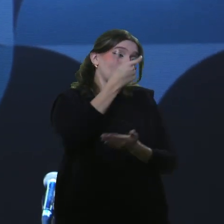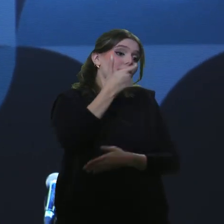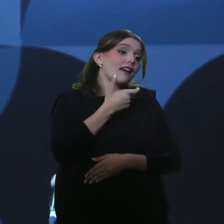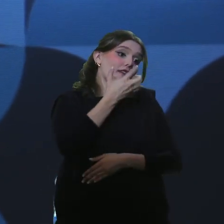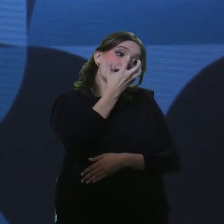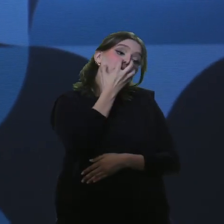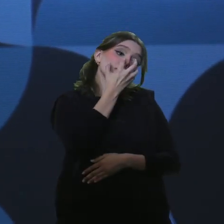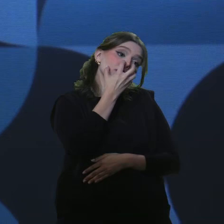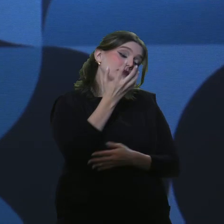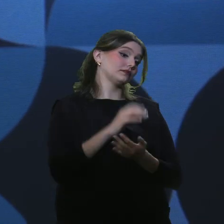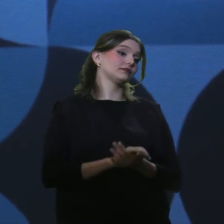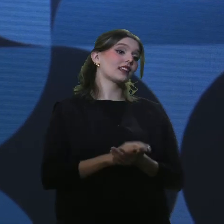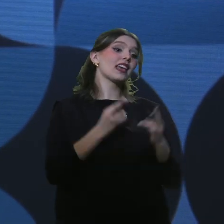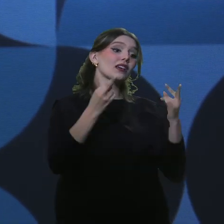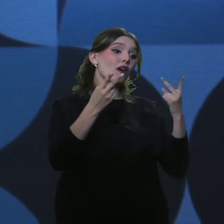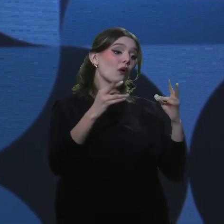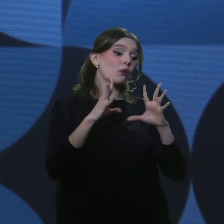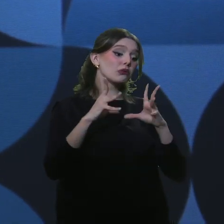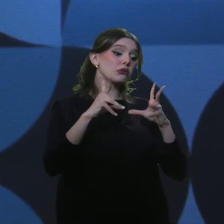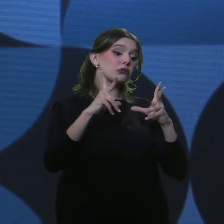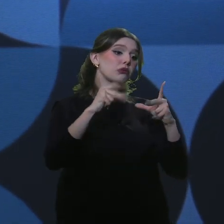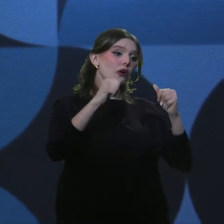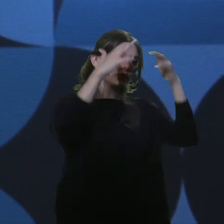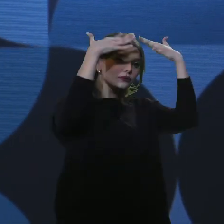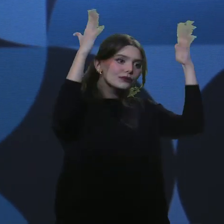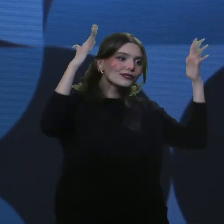com os tigres, era assim com o urso.